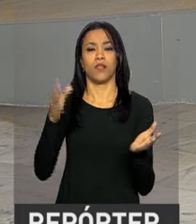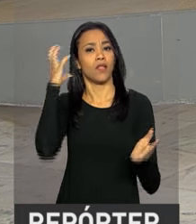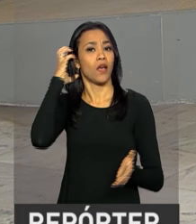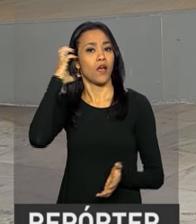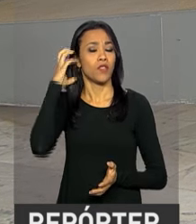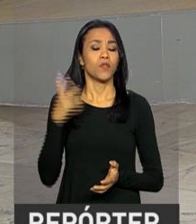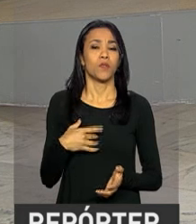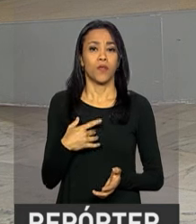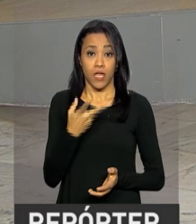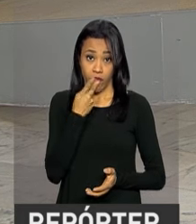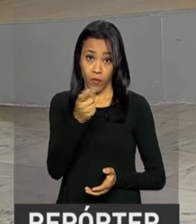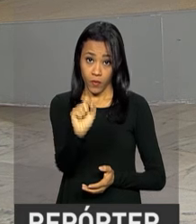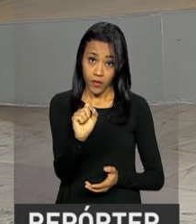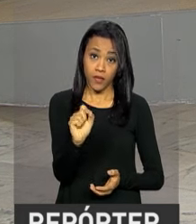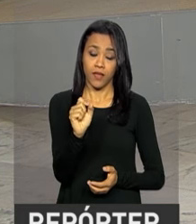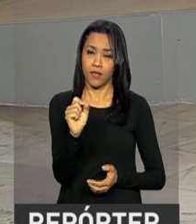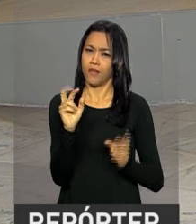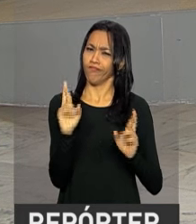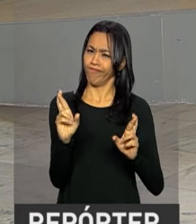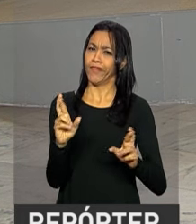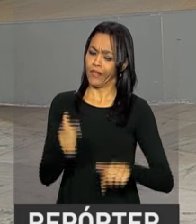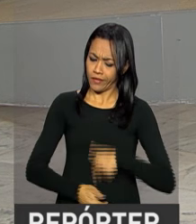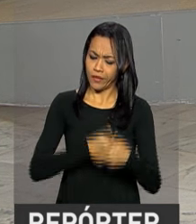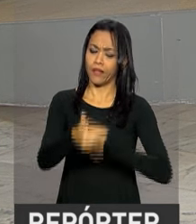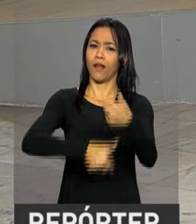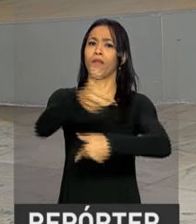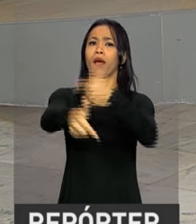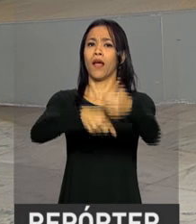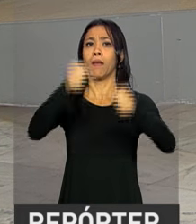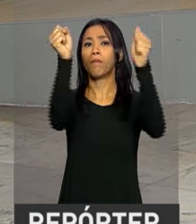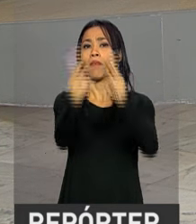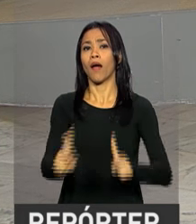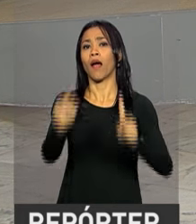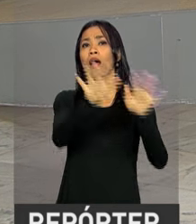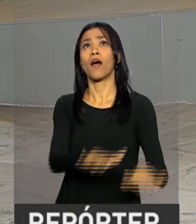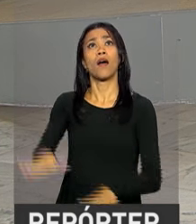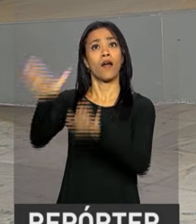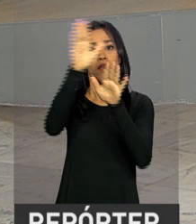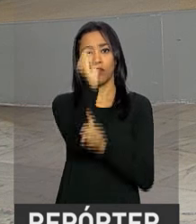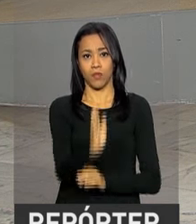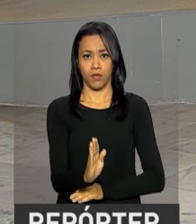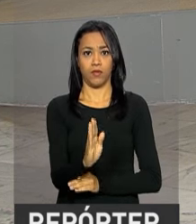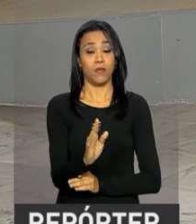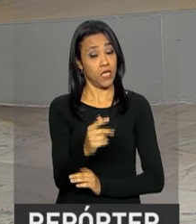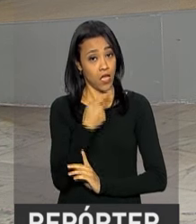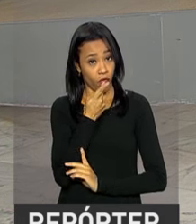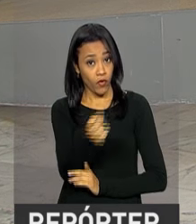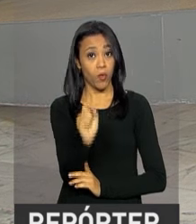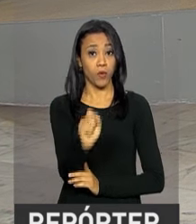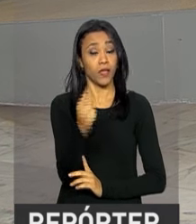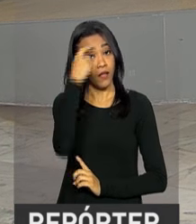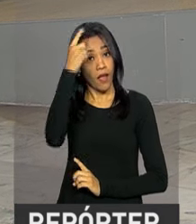exercício Michel Temer disse que espera e trabalha pela pacificação do país e afirmou também que a ideia é